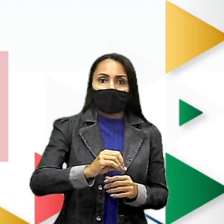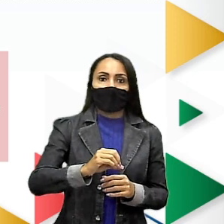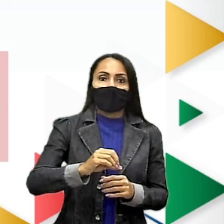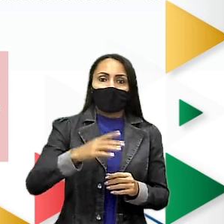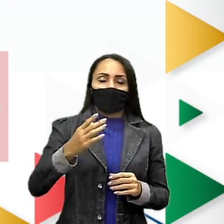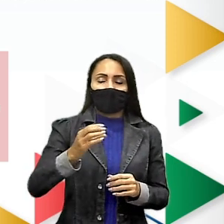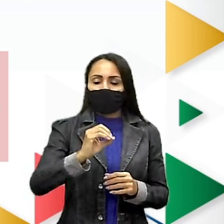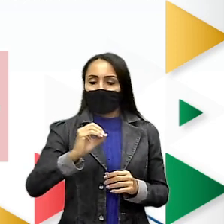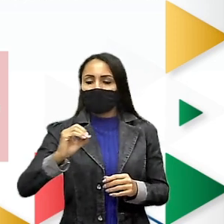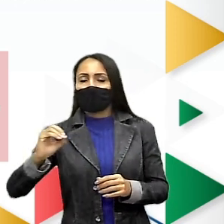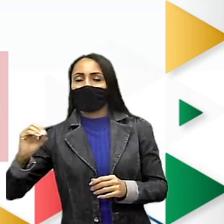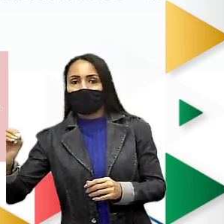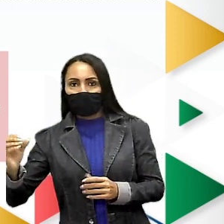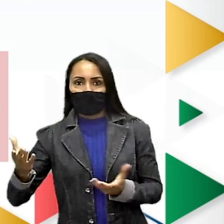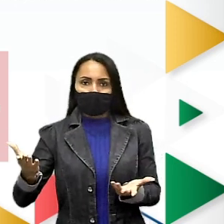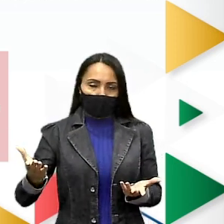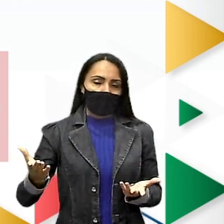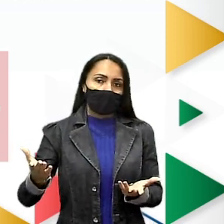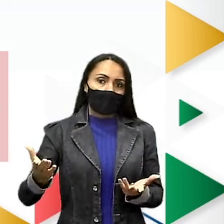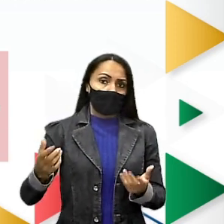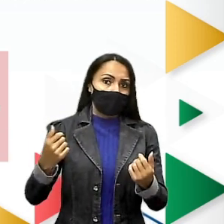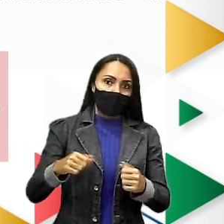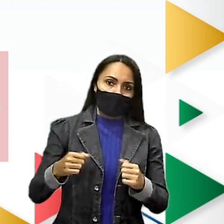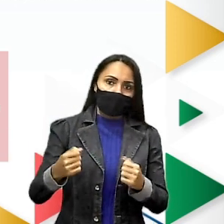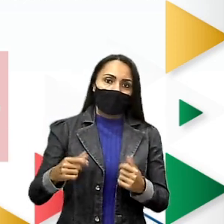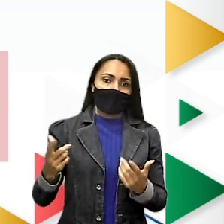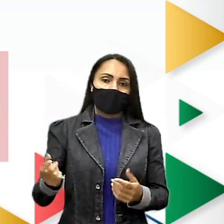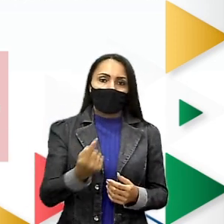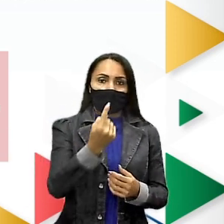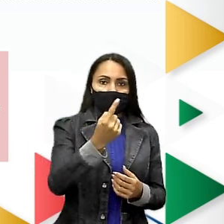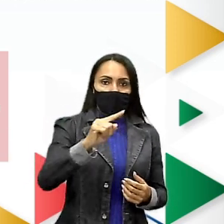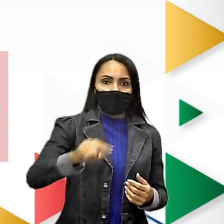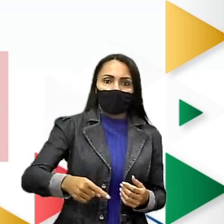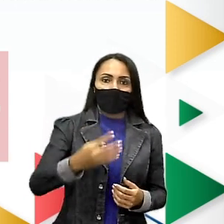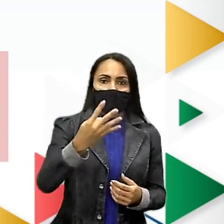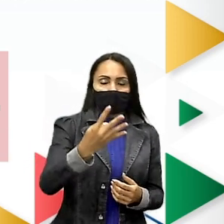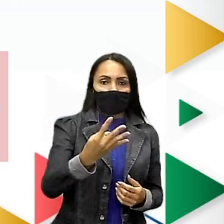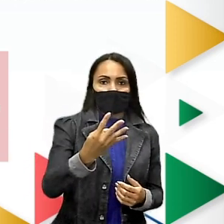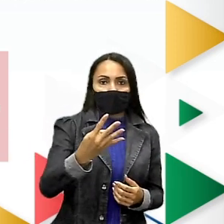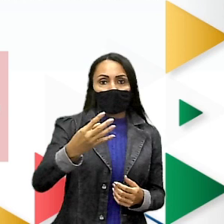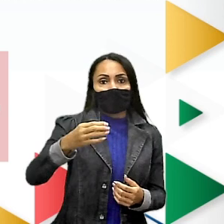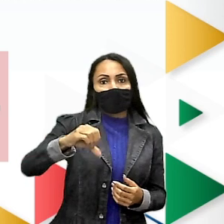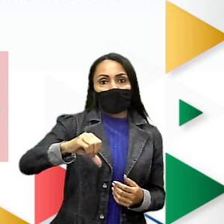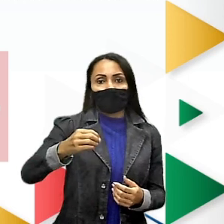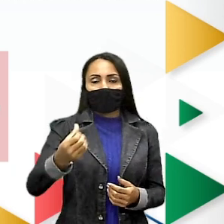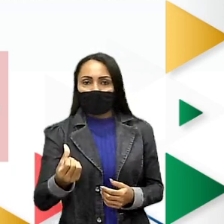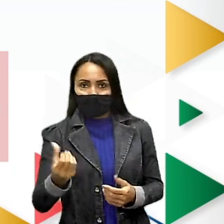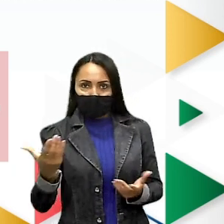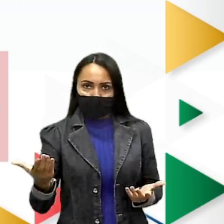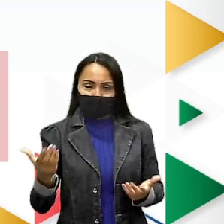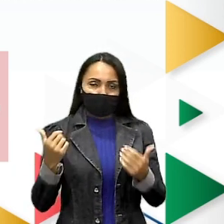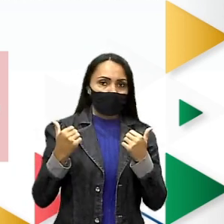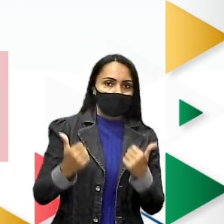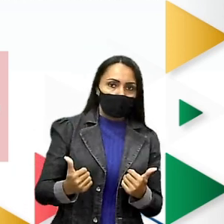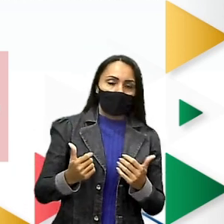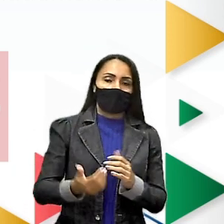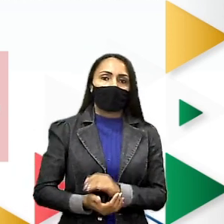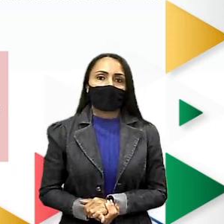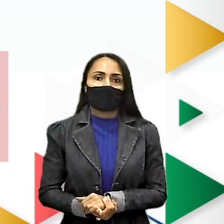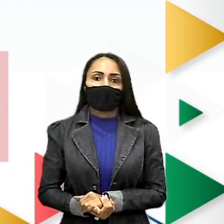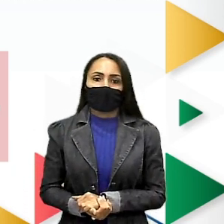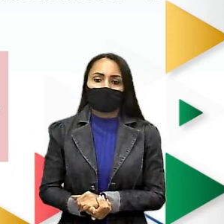tantos zeros aí necessários que fique 1,496, tá? Por que